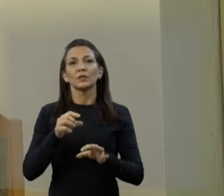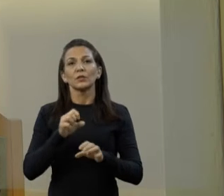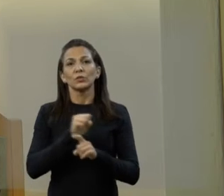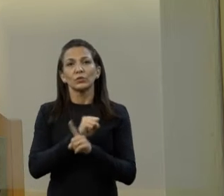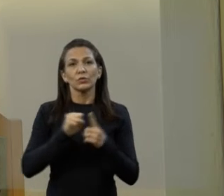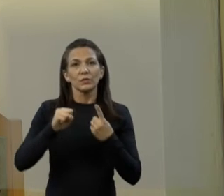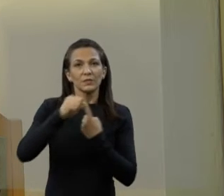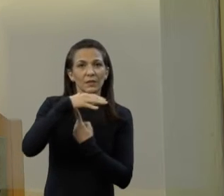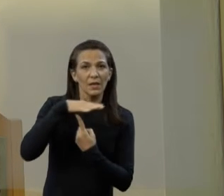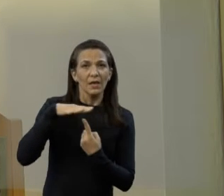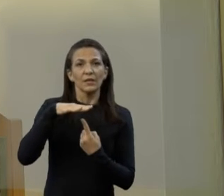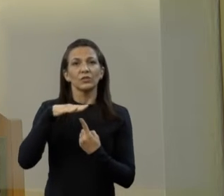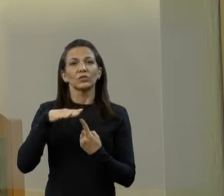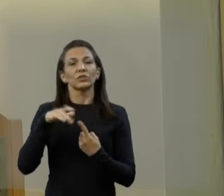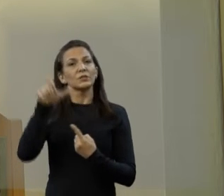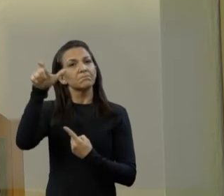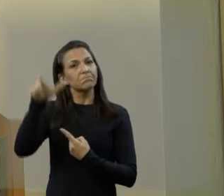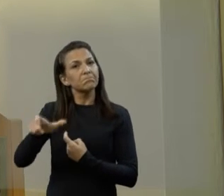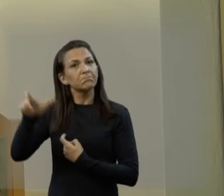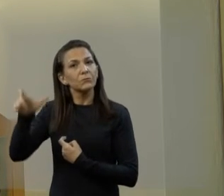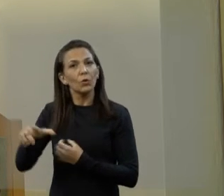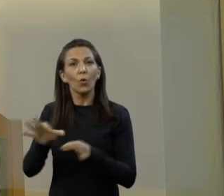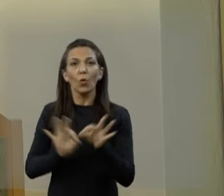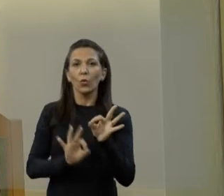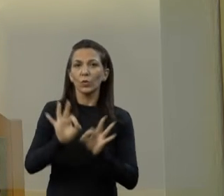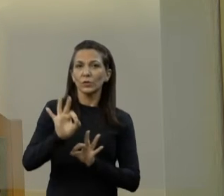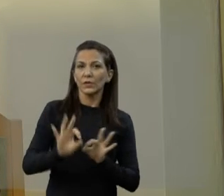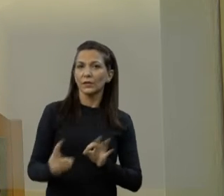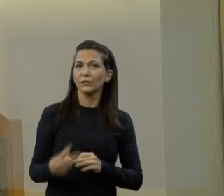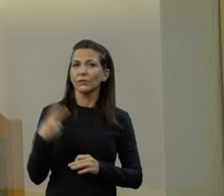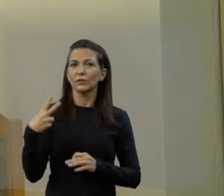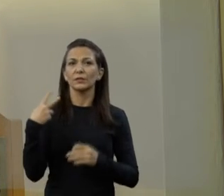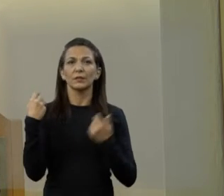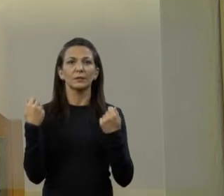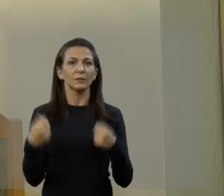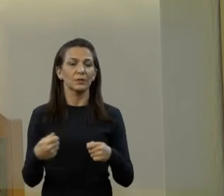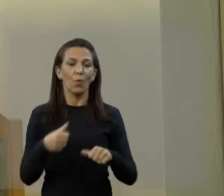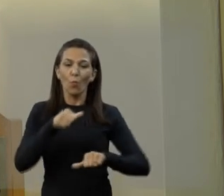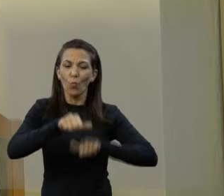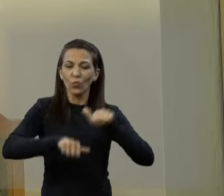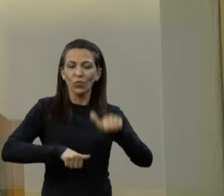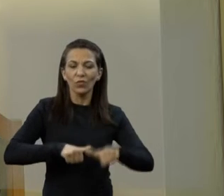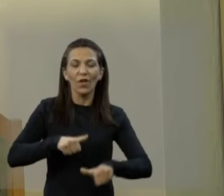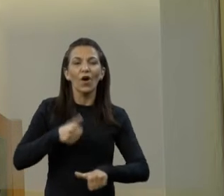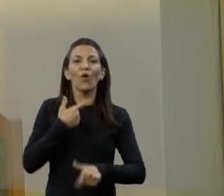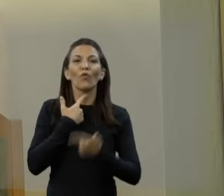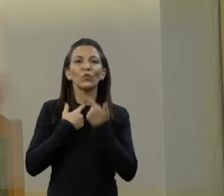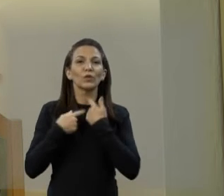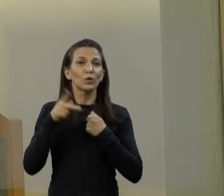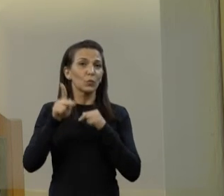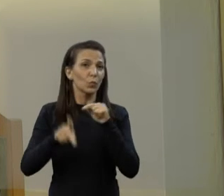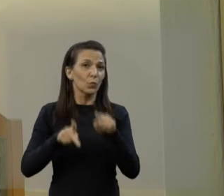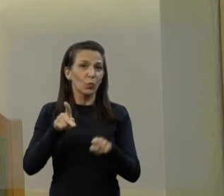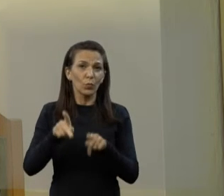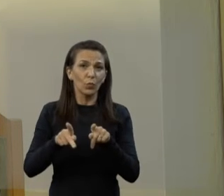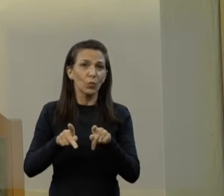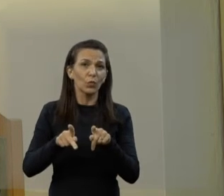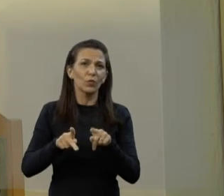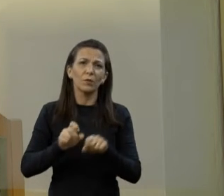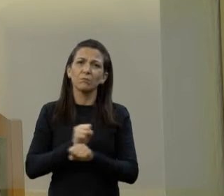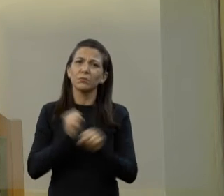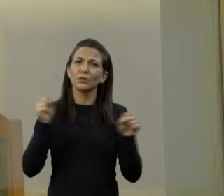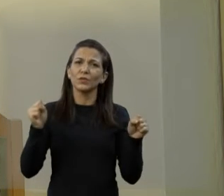precisa ser valorizada e não tão podemos alterar a vontade do povo não há nada ilegal nesse